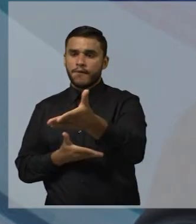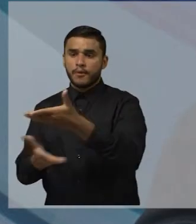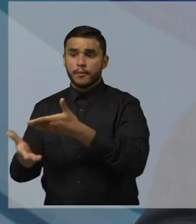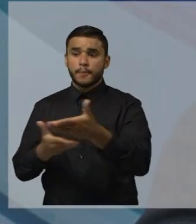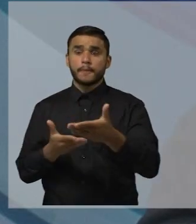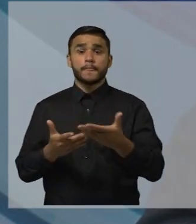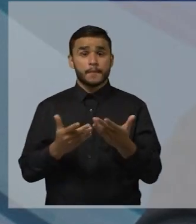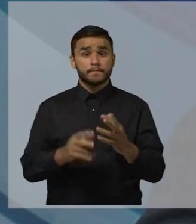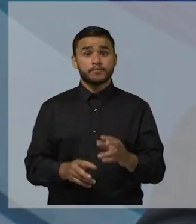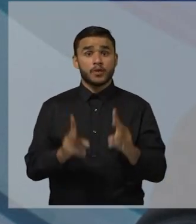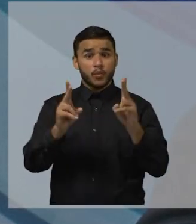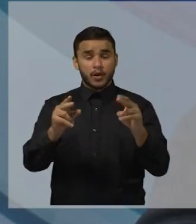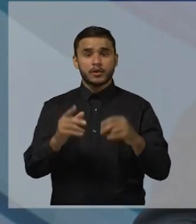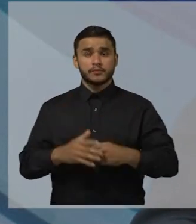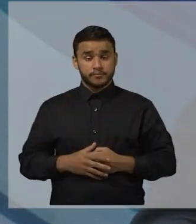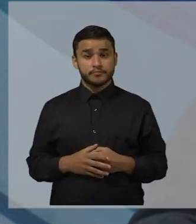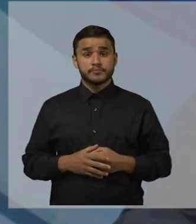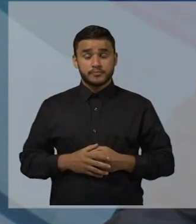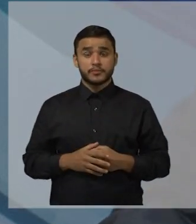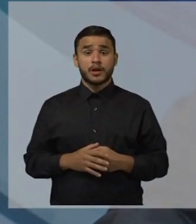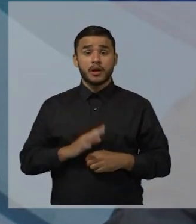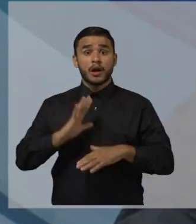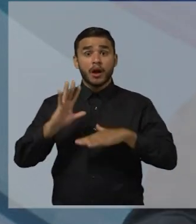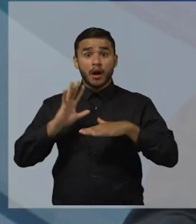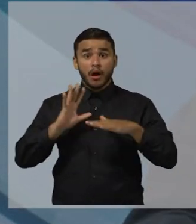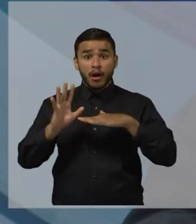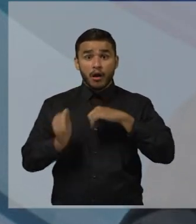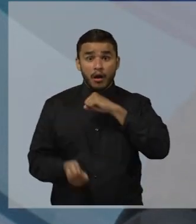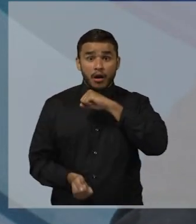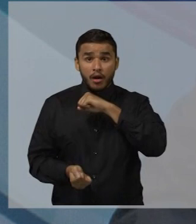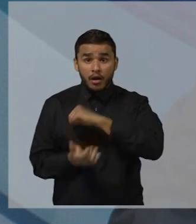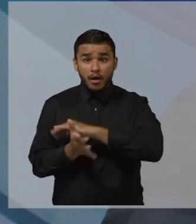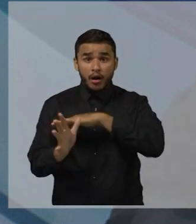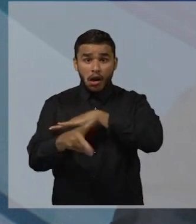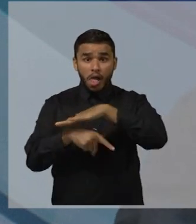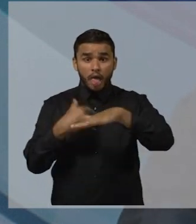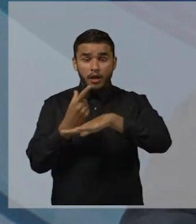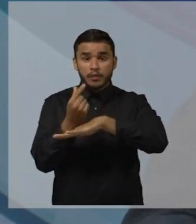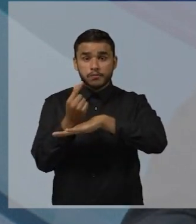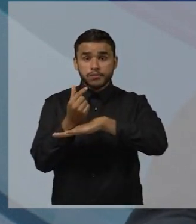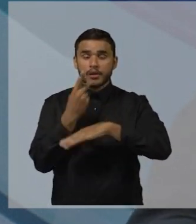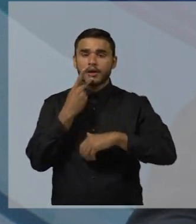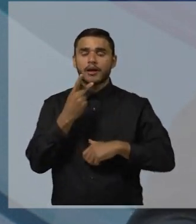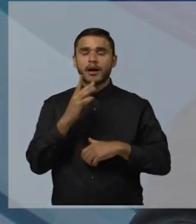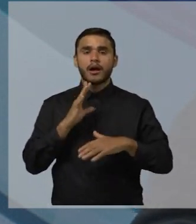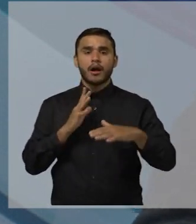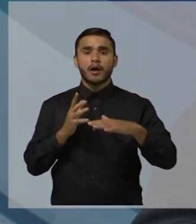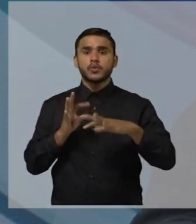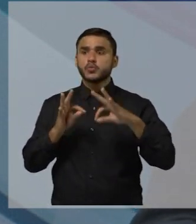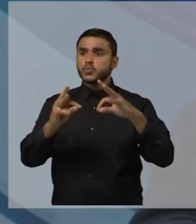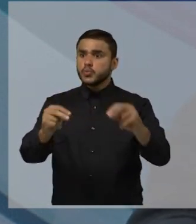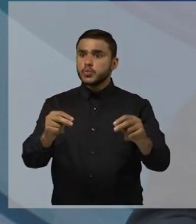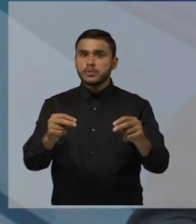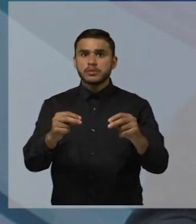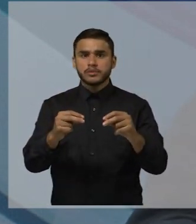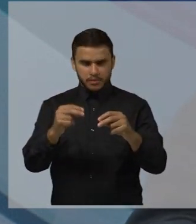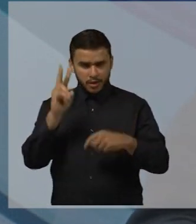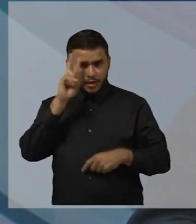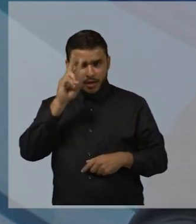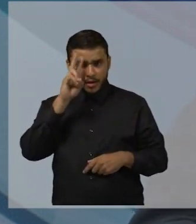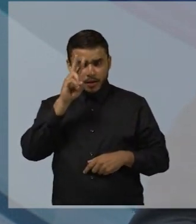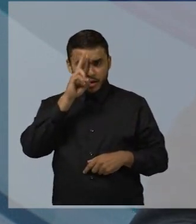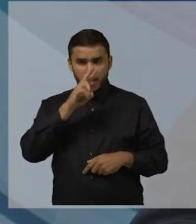Operação Lava Jato não pode desmentir. O que foi que aconteceu no Brasil? Nós não formamos uma classe política com